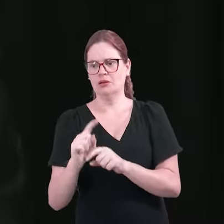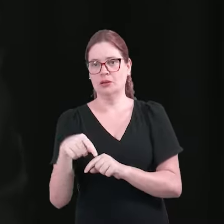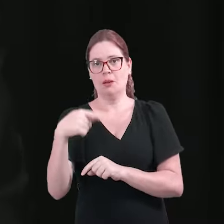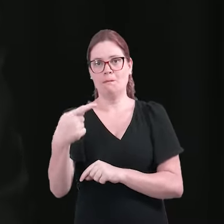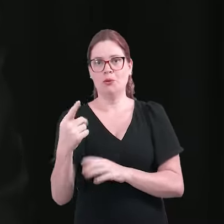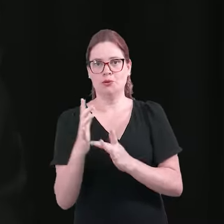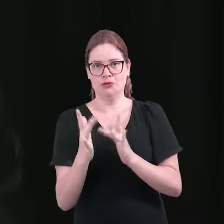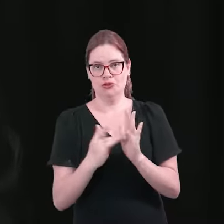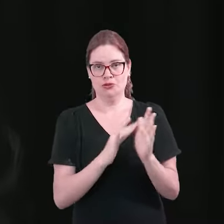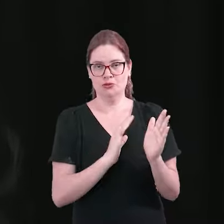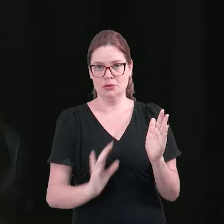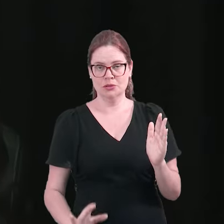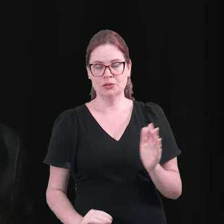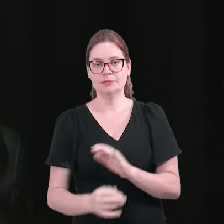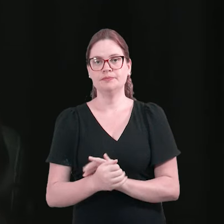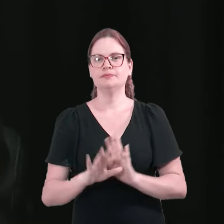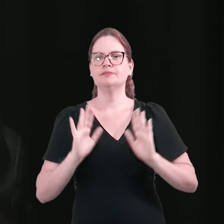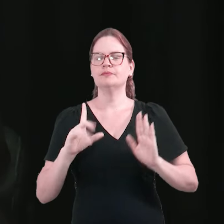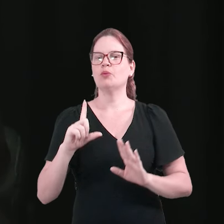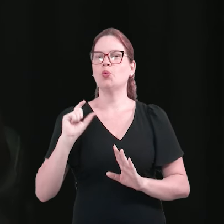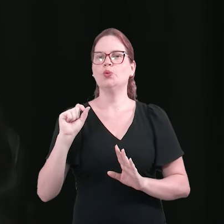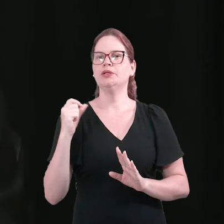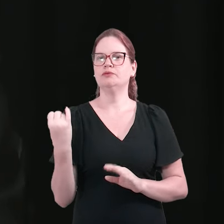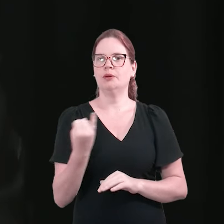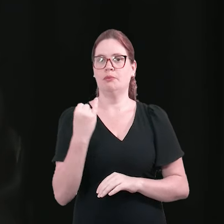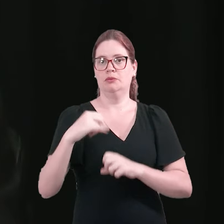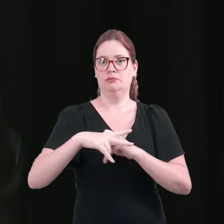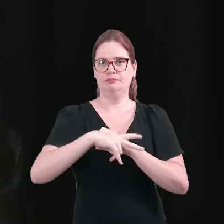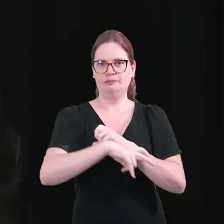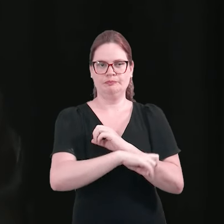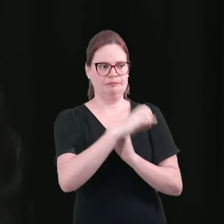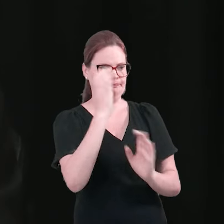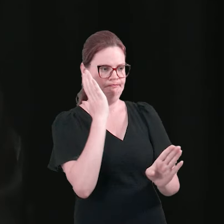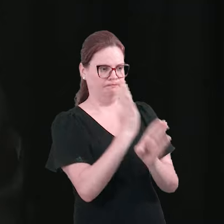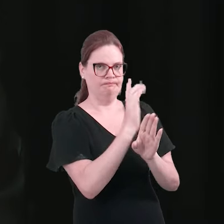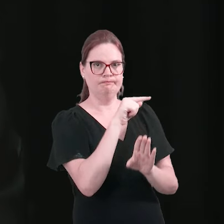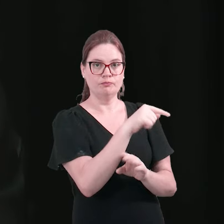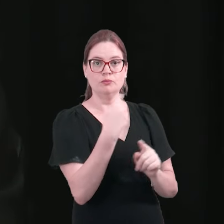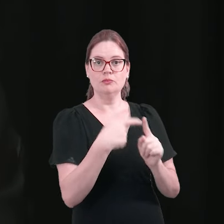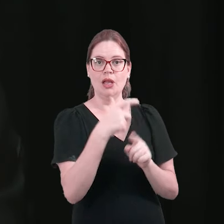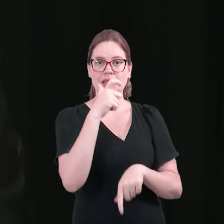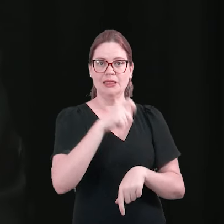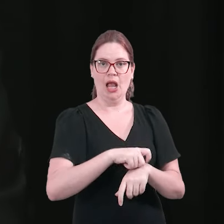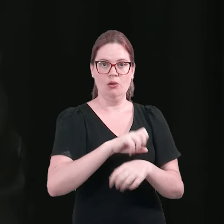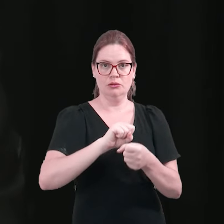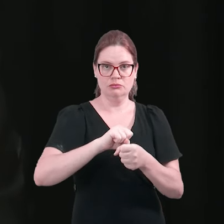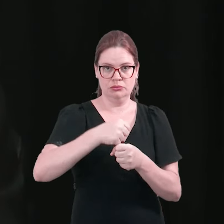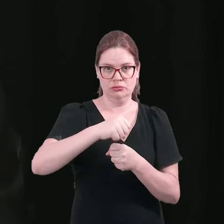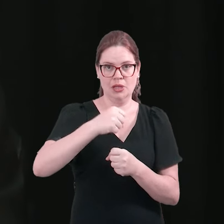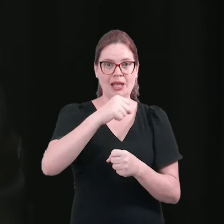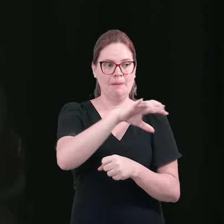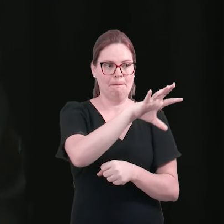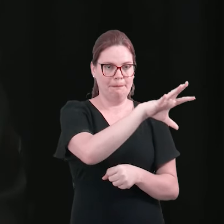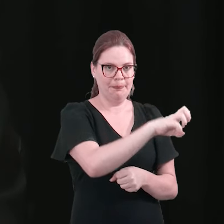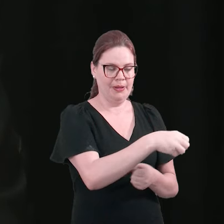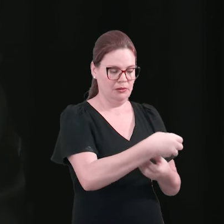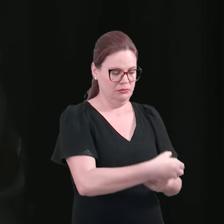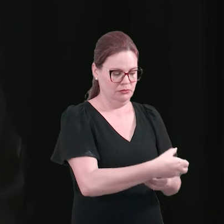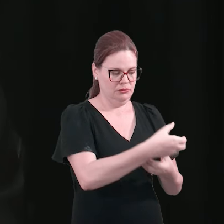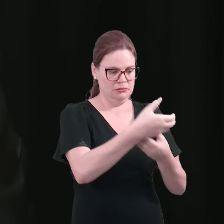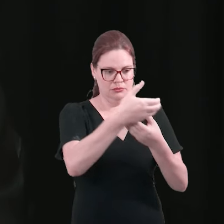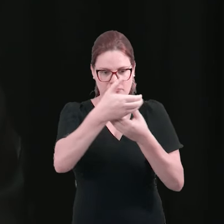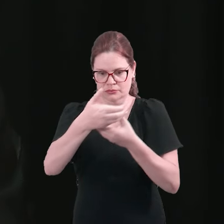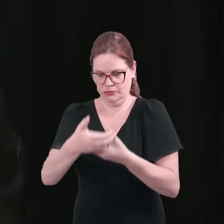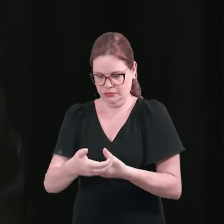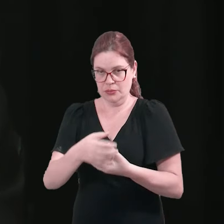E o que foi tão importante nesses achados? Quando foi examinado esses